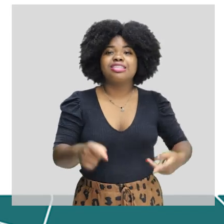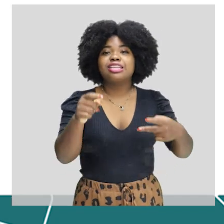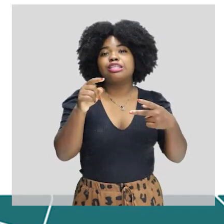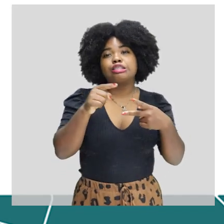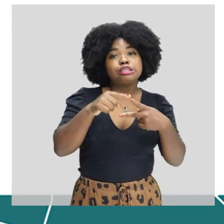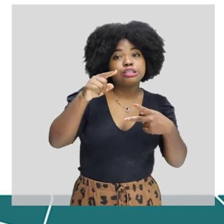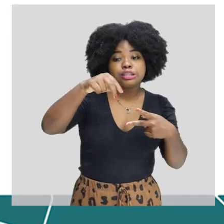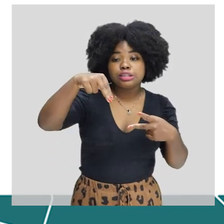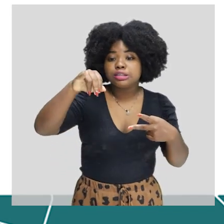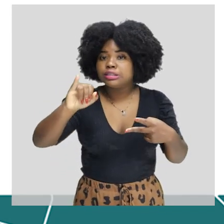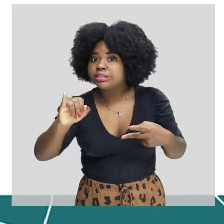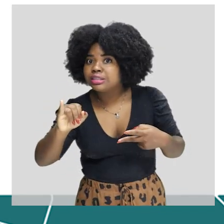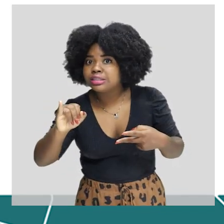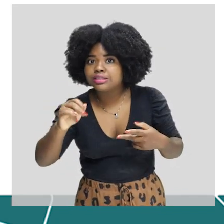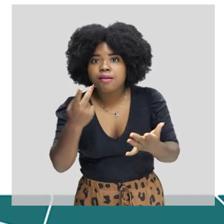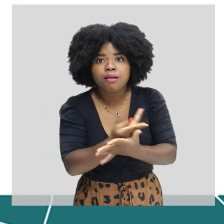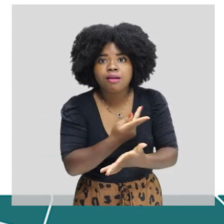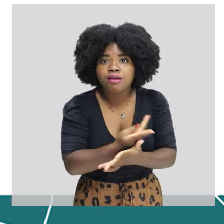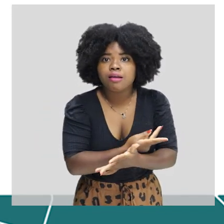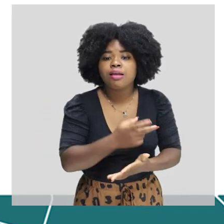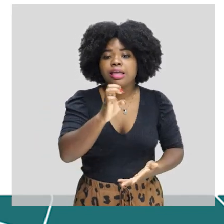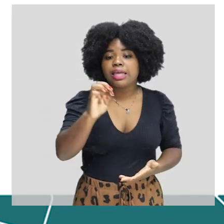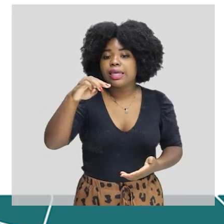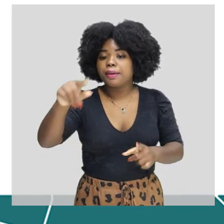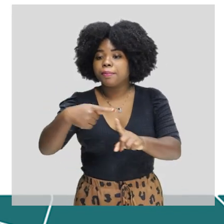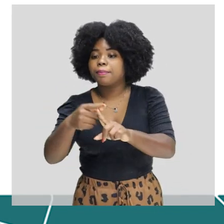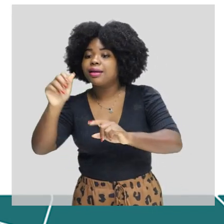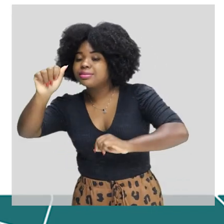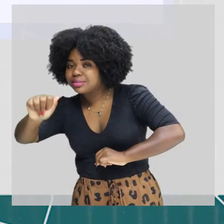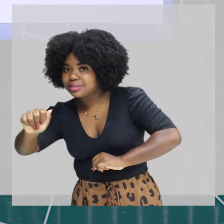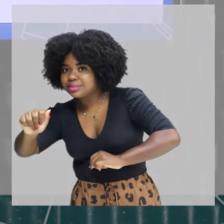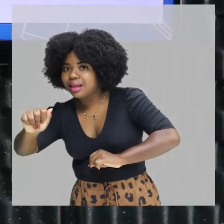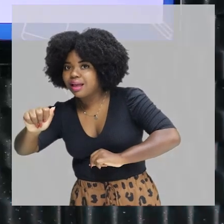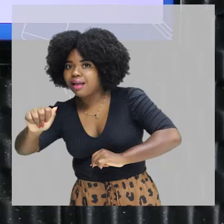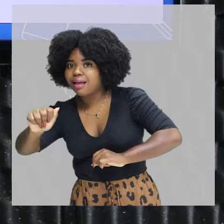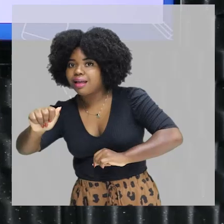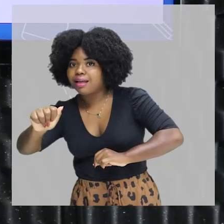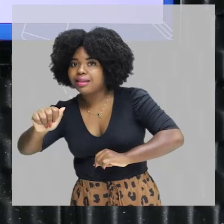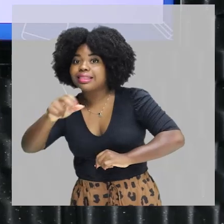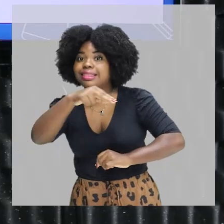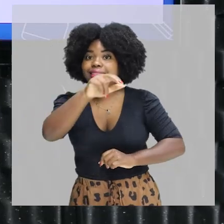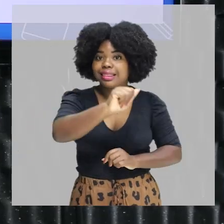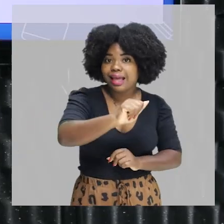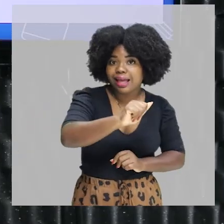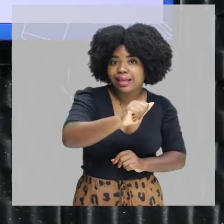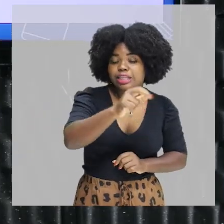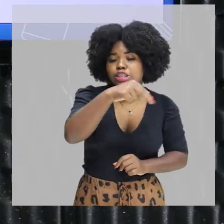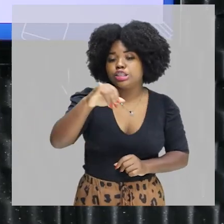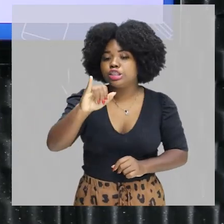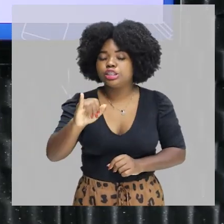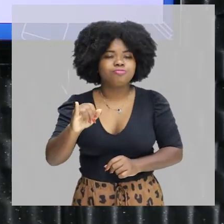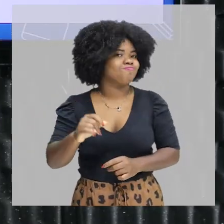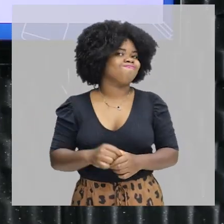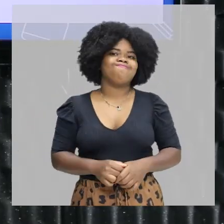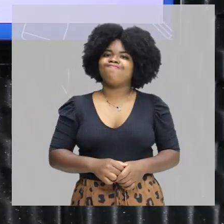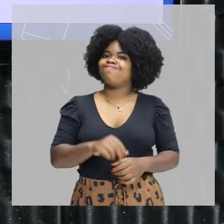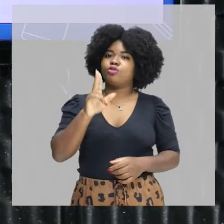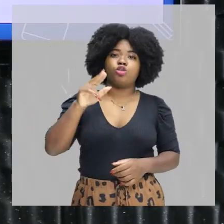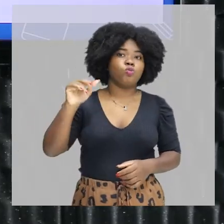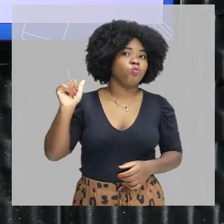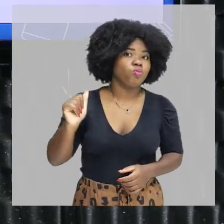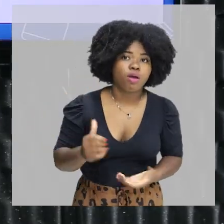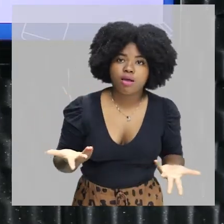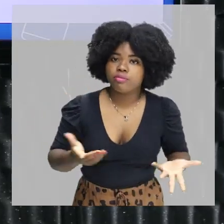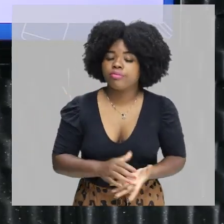Ni não existe. Existe em, mas há na, em, mas o nu. Ni não existe, tá bom? Então, o no,